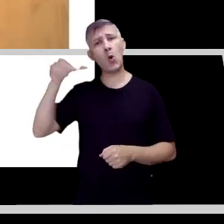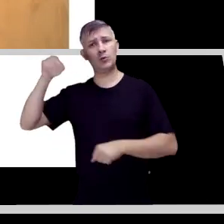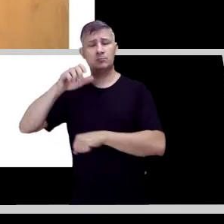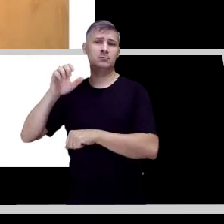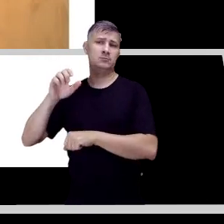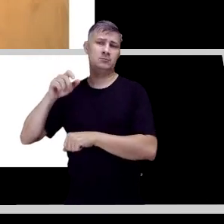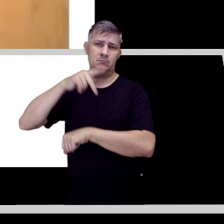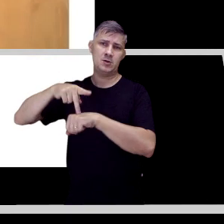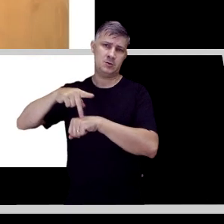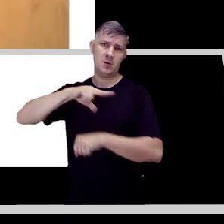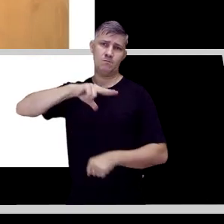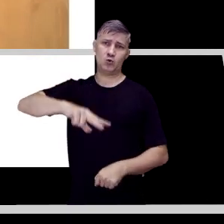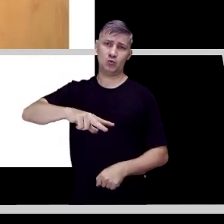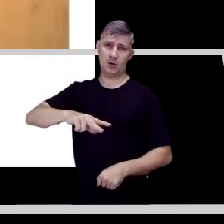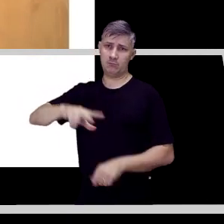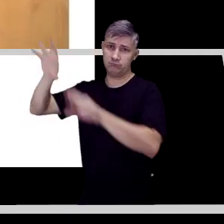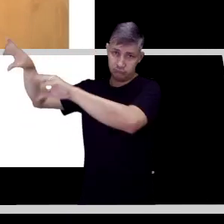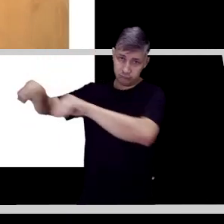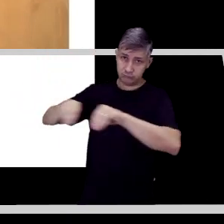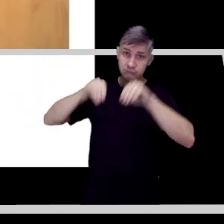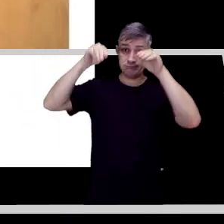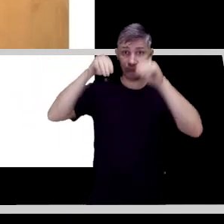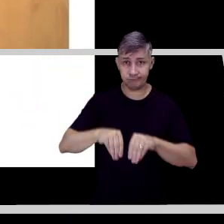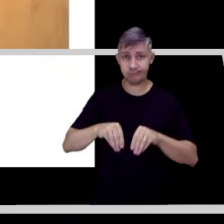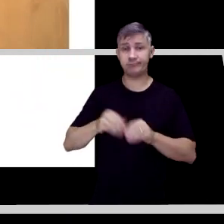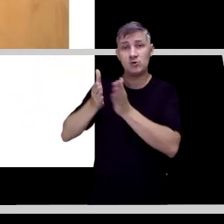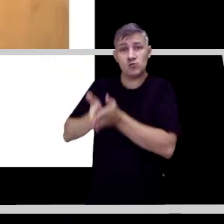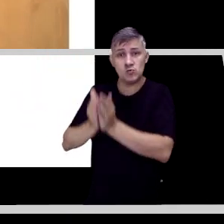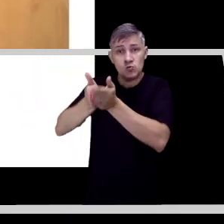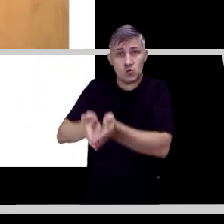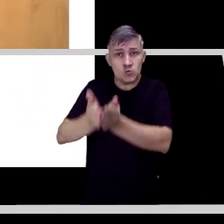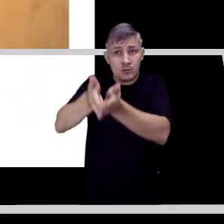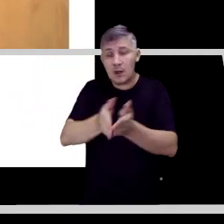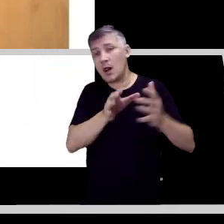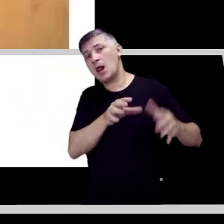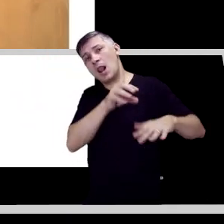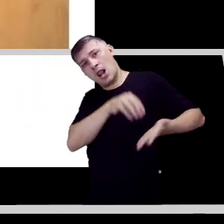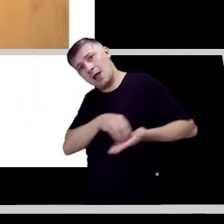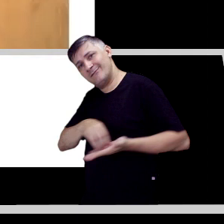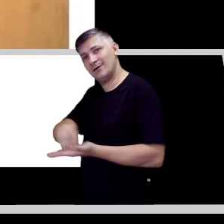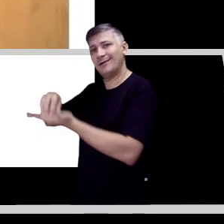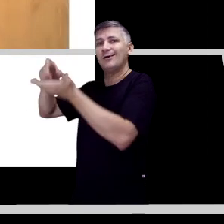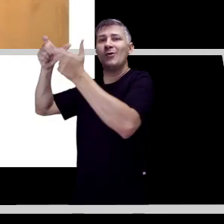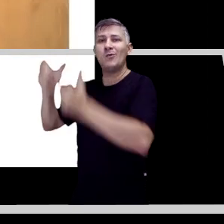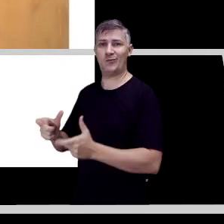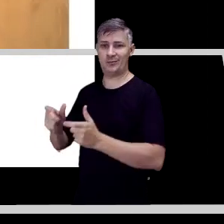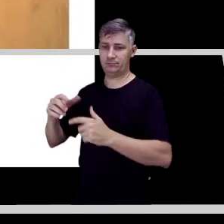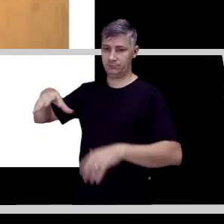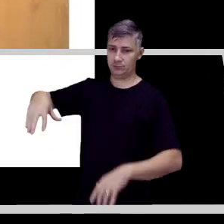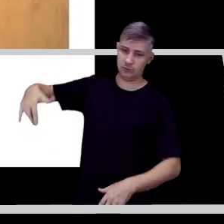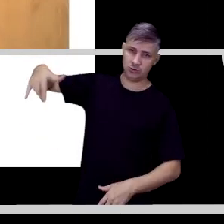produzidos por uma empresa que chama Portilame, em Portugal. Eles foram importados de Portugal, trazidos de navio e levados até o